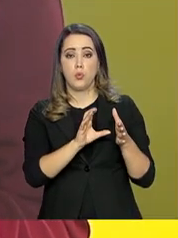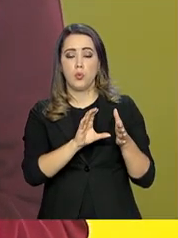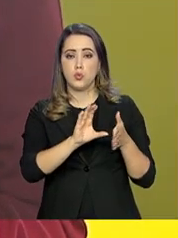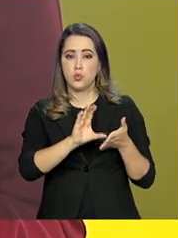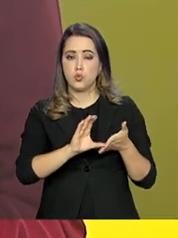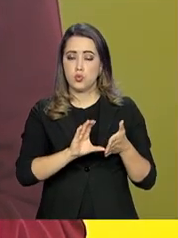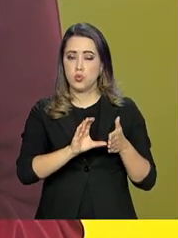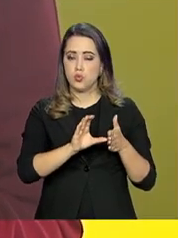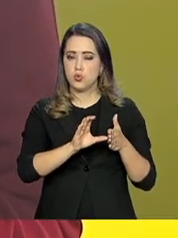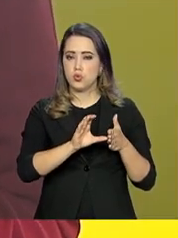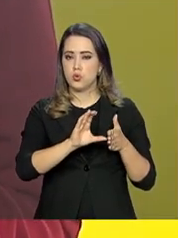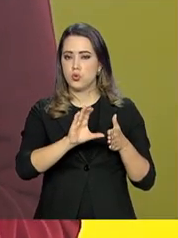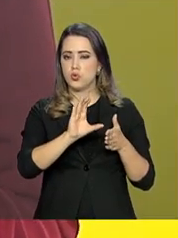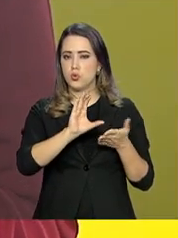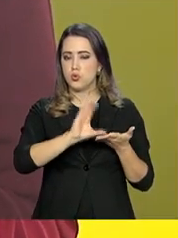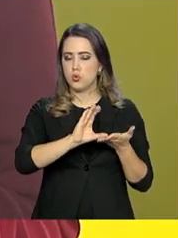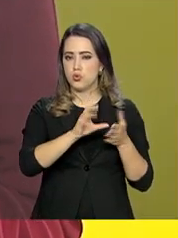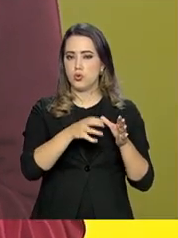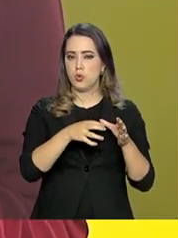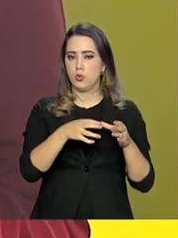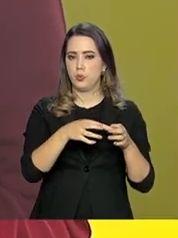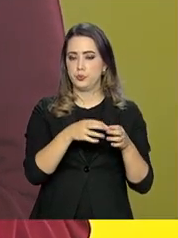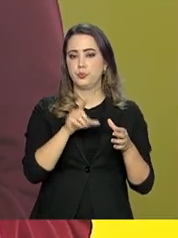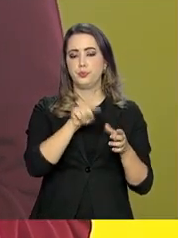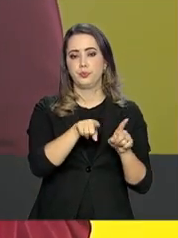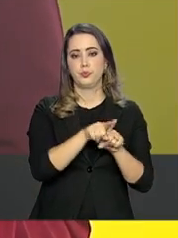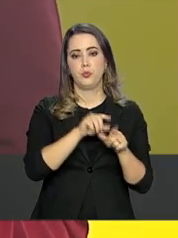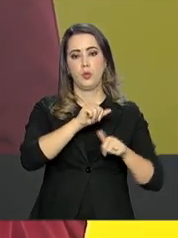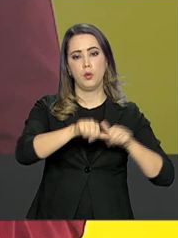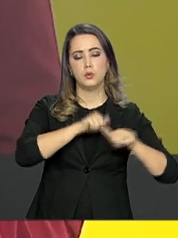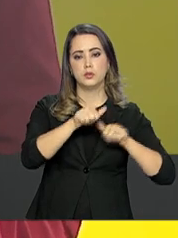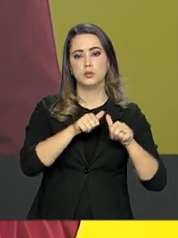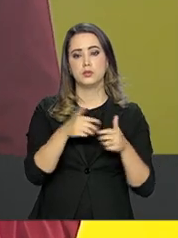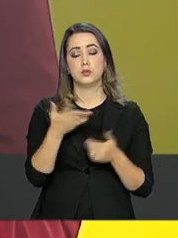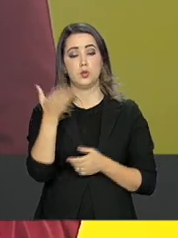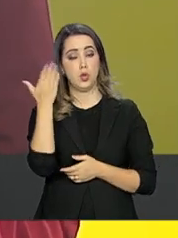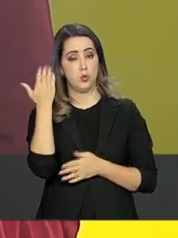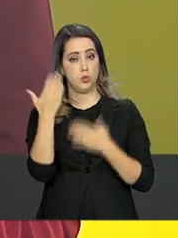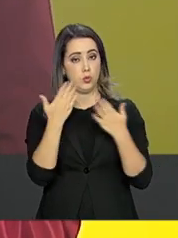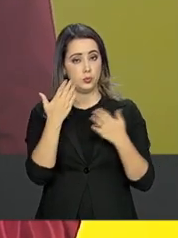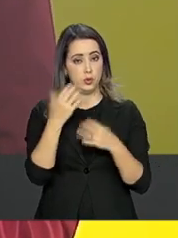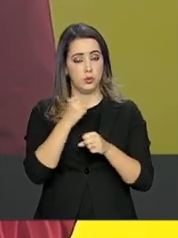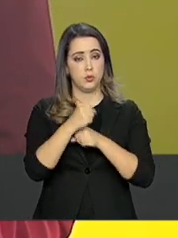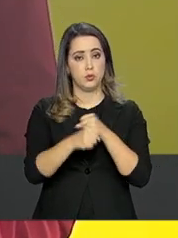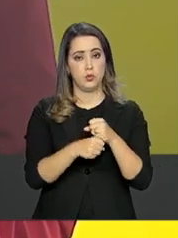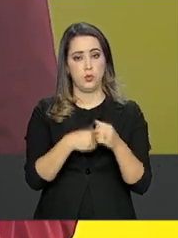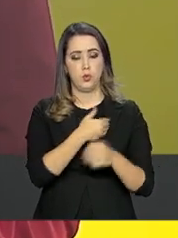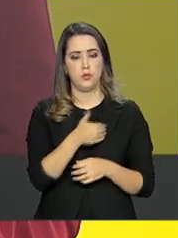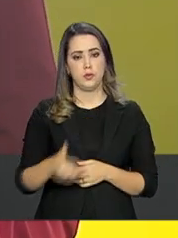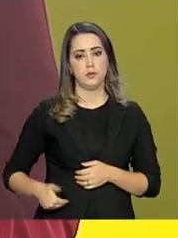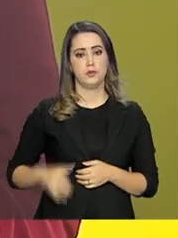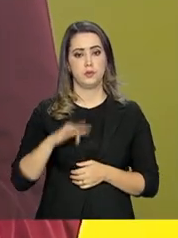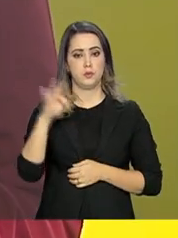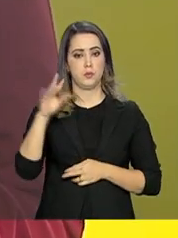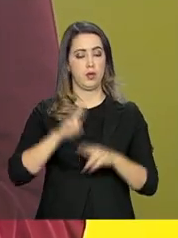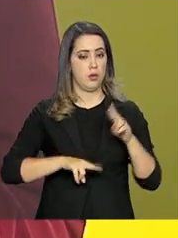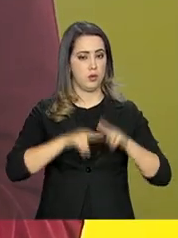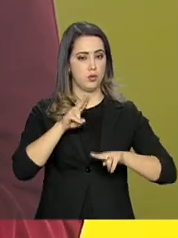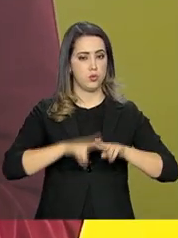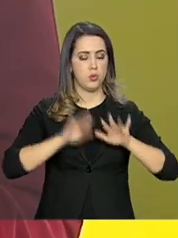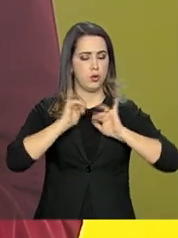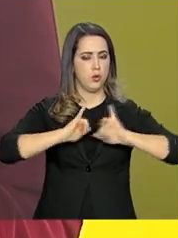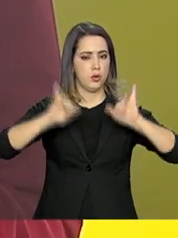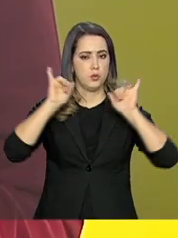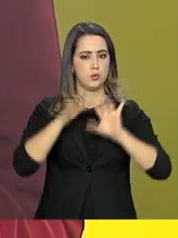banco do brasil é uma derivação do plano safra 2008/2009 do governo federal em junho o governo anunciou